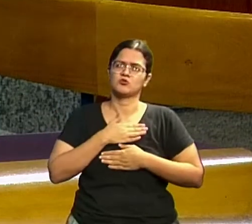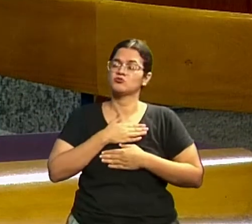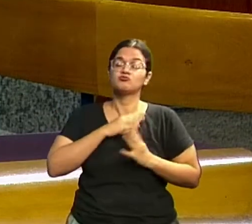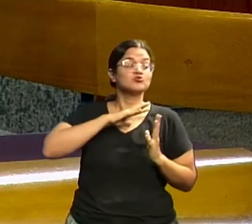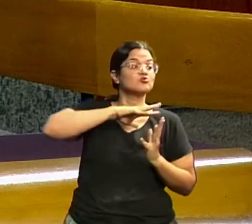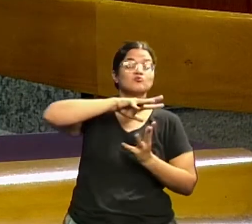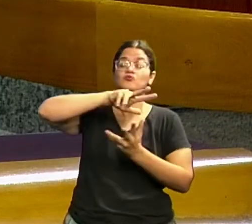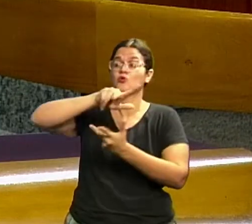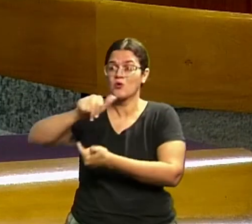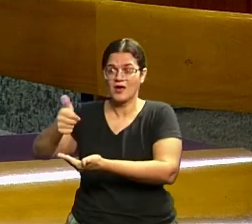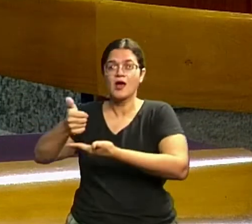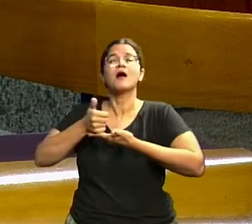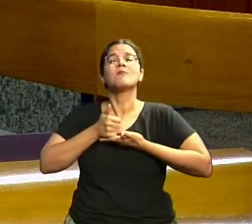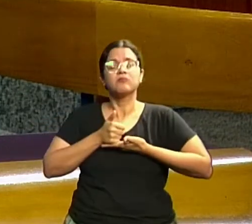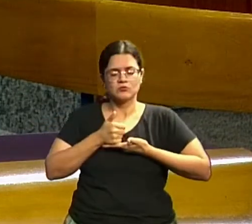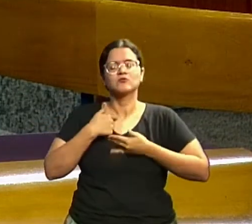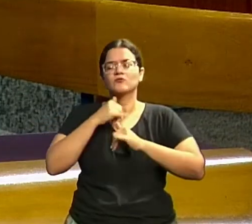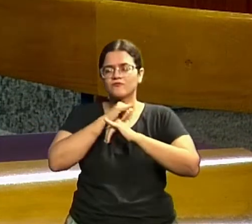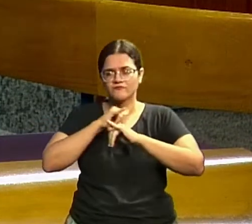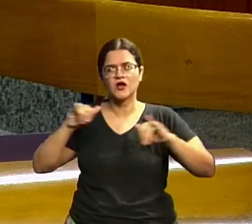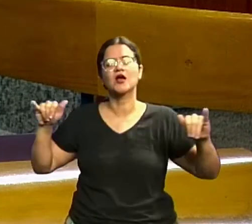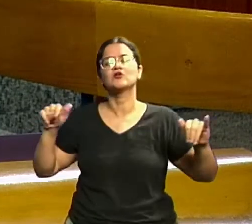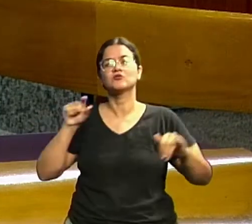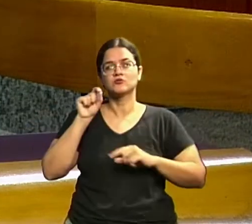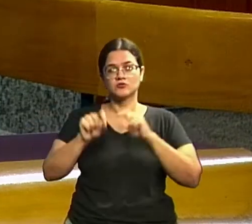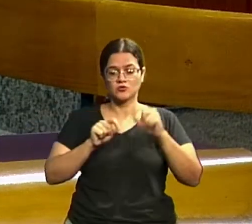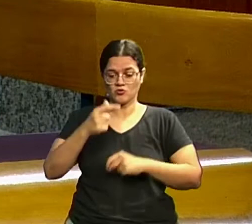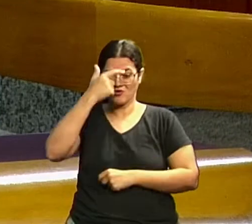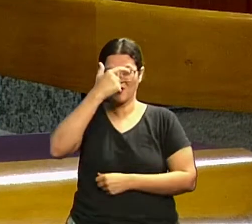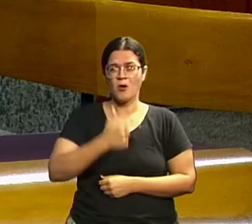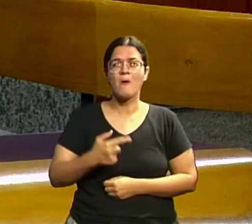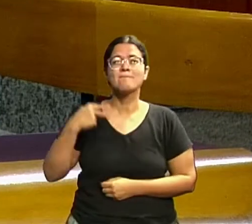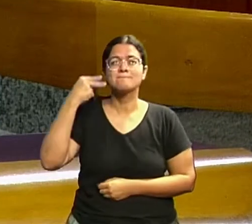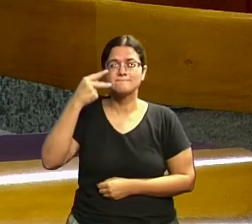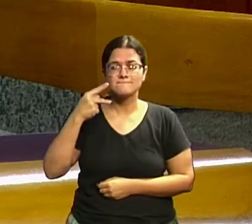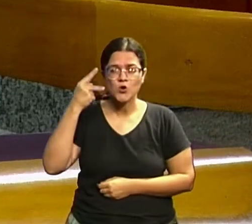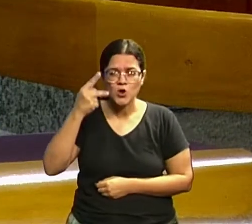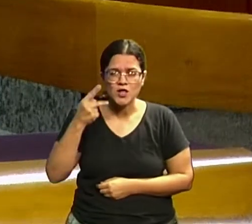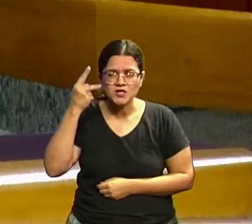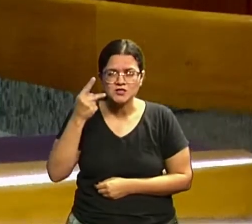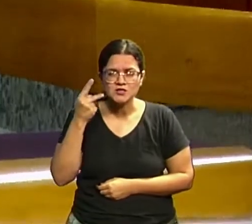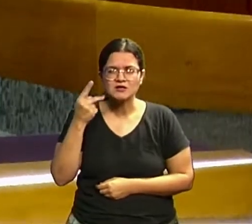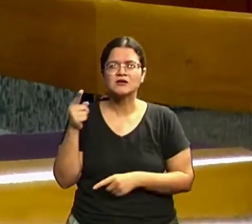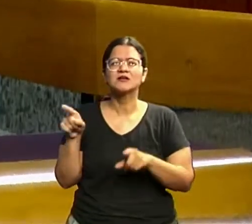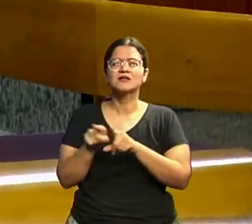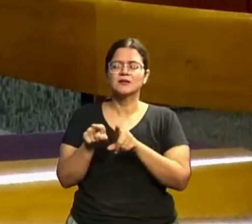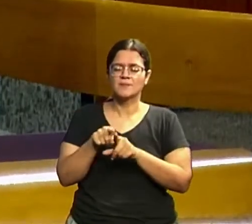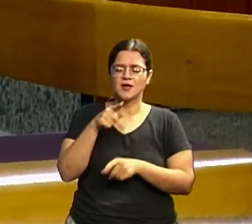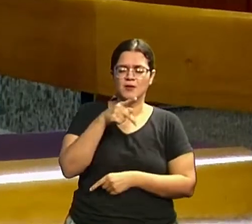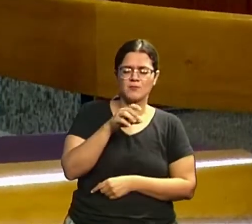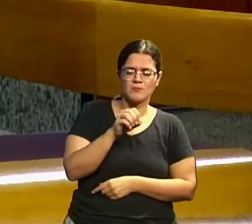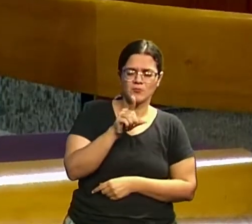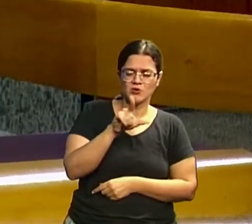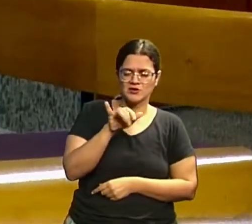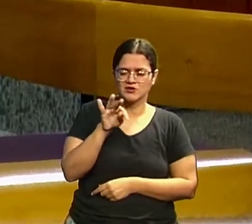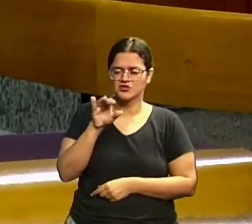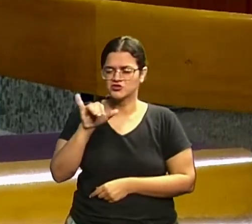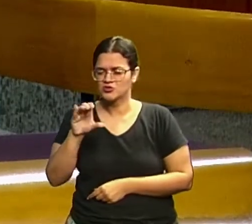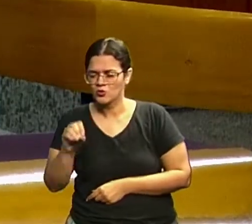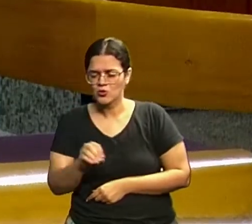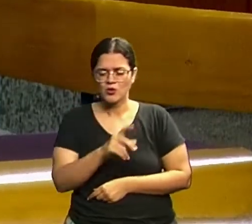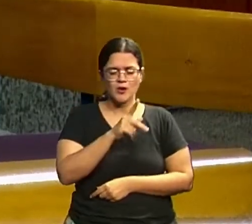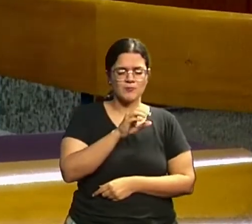mundo inteiro e dizer que ser político e ser política não é